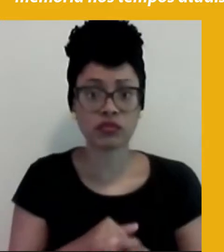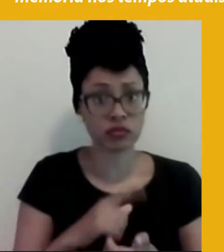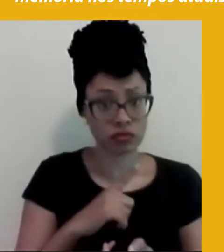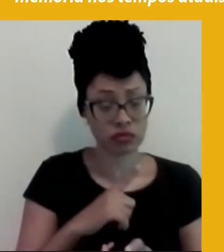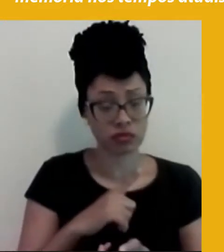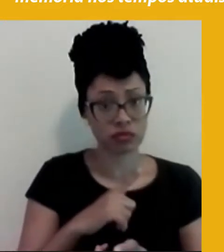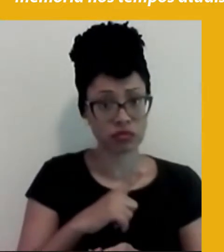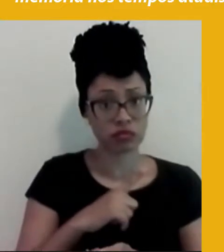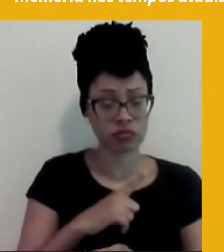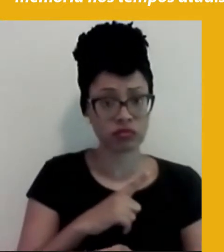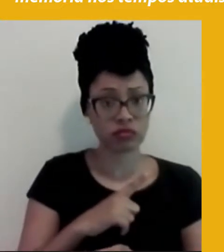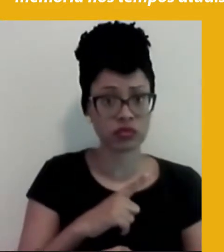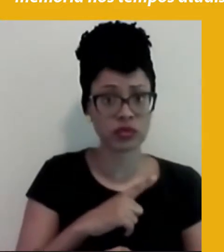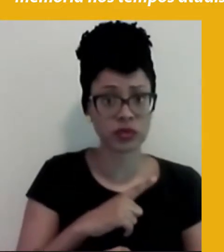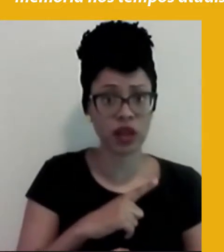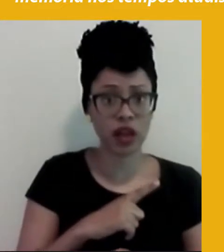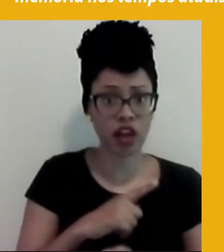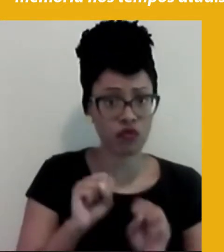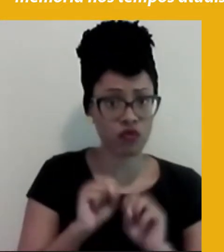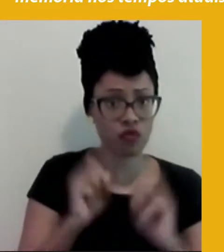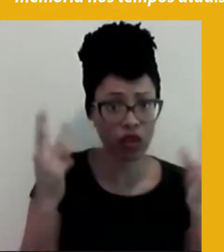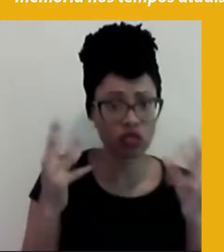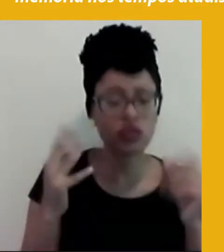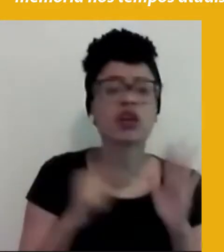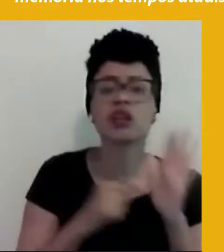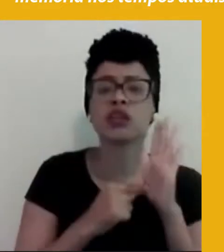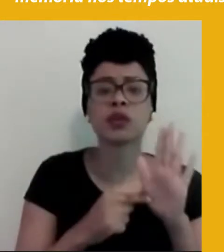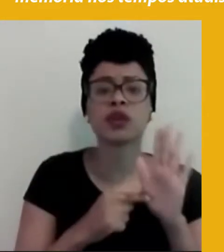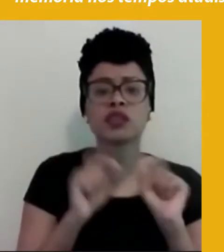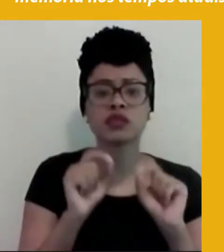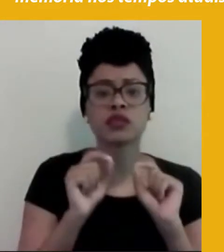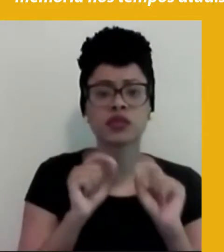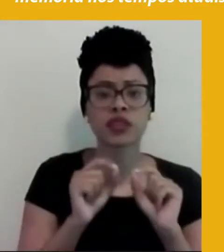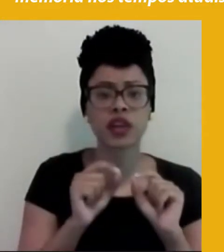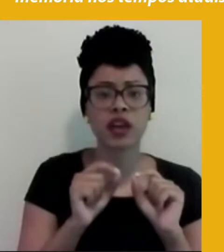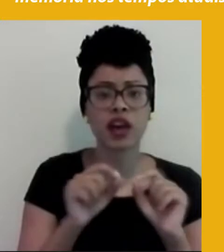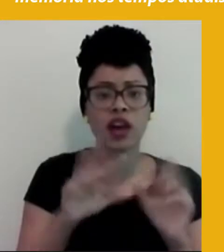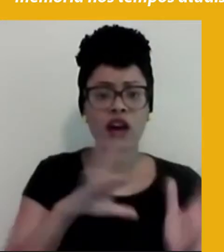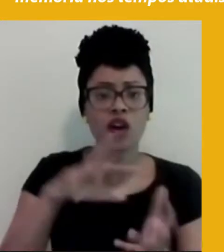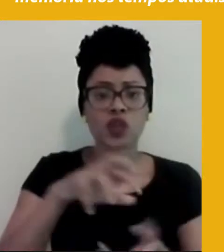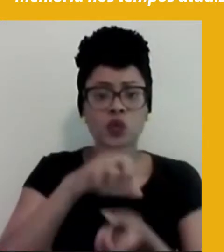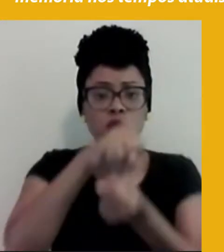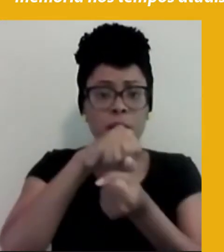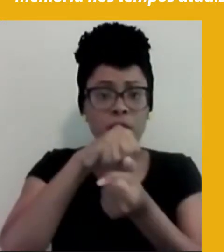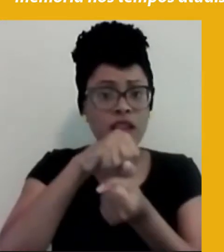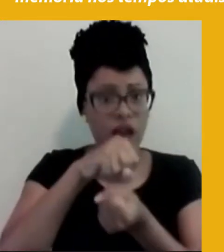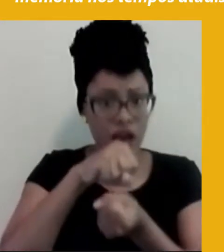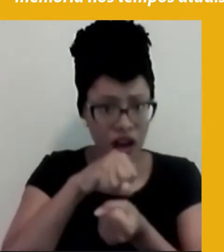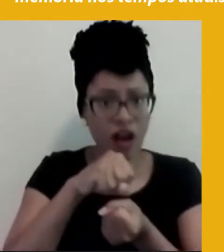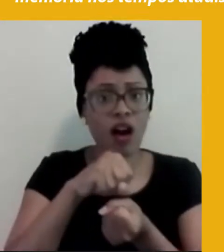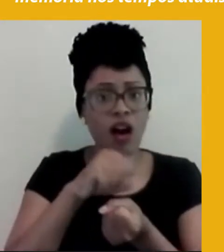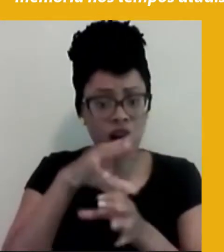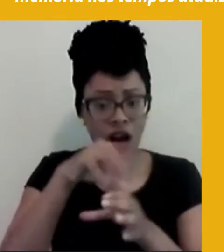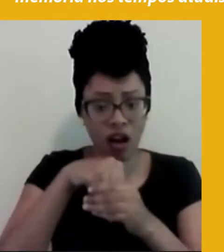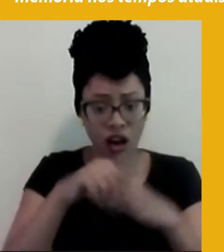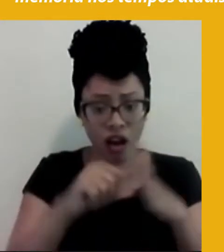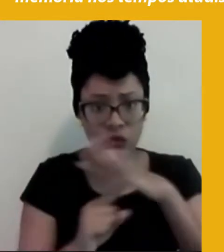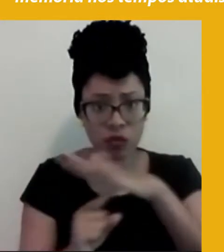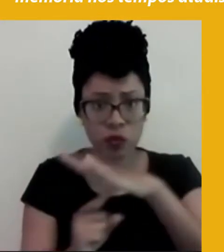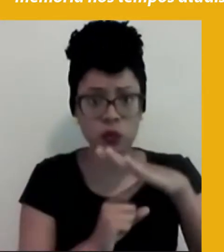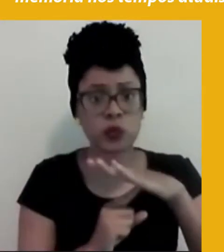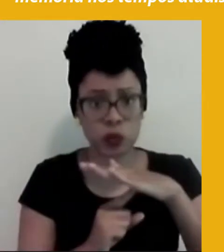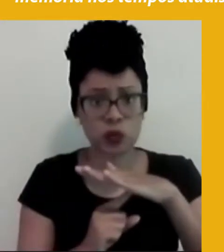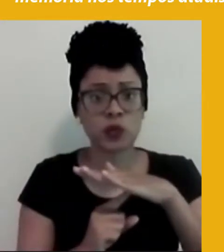especialmente da questão de sustentabilidade, da agenda de sustentabilidade. Então, não há, nós podemos estar falando